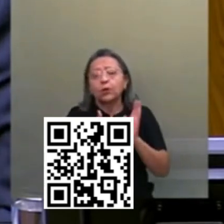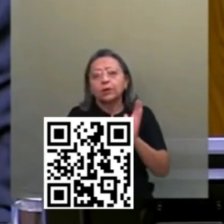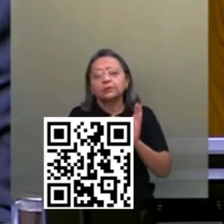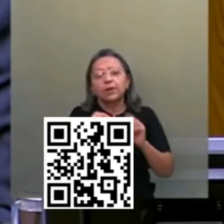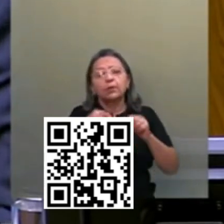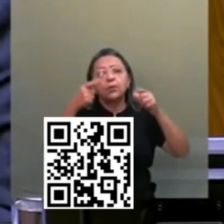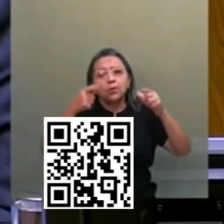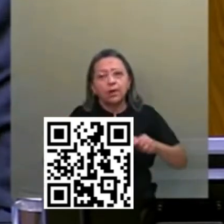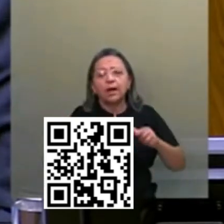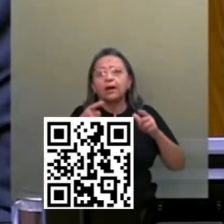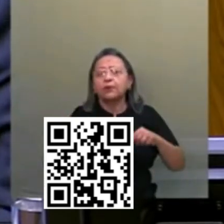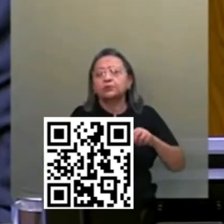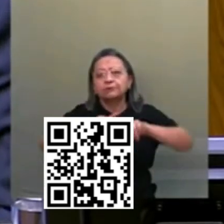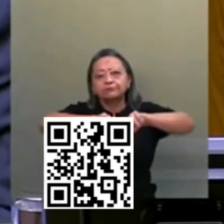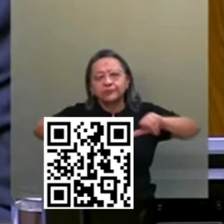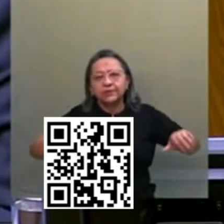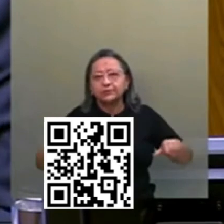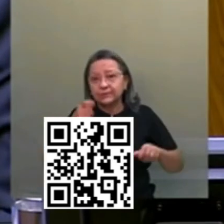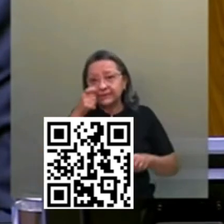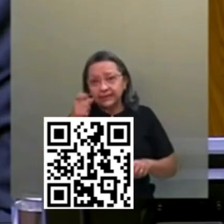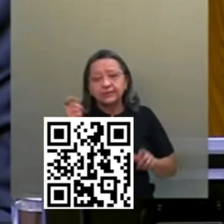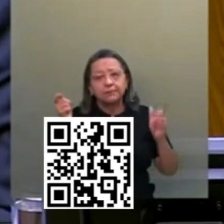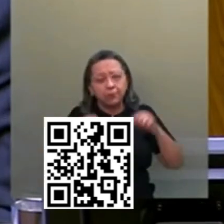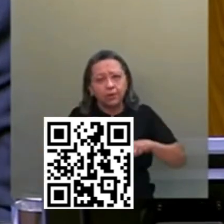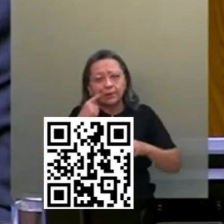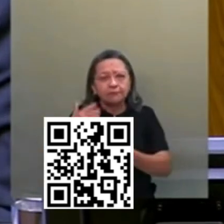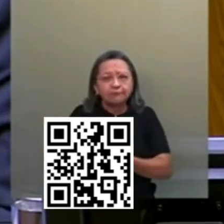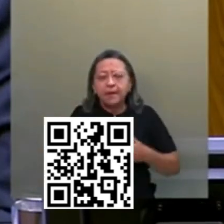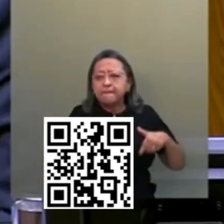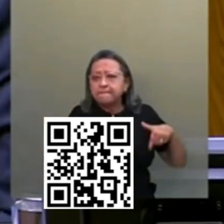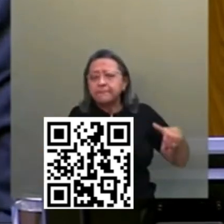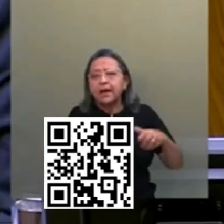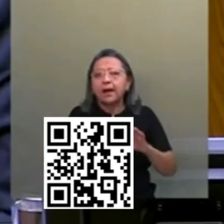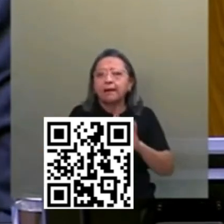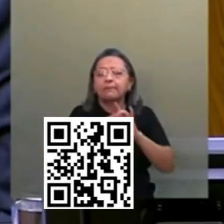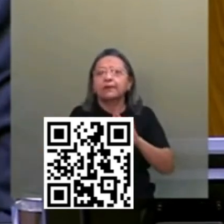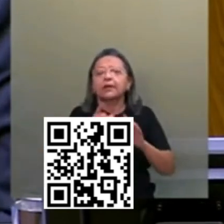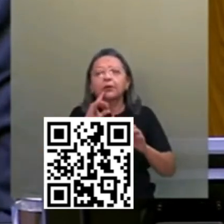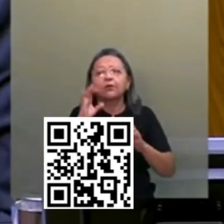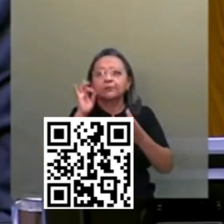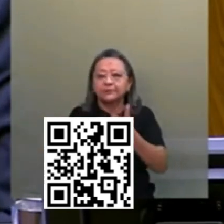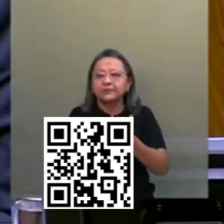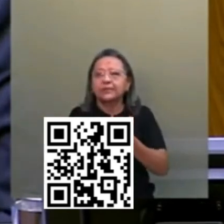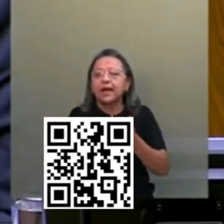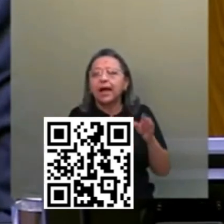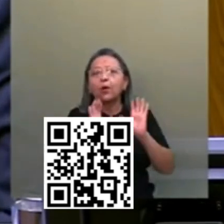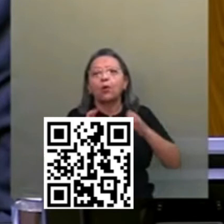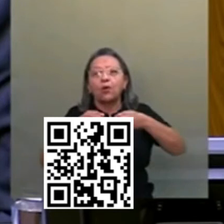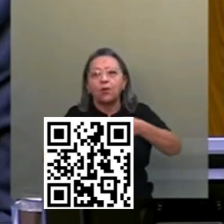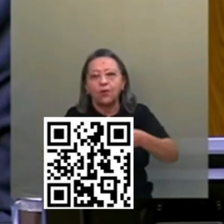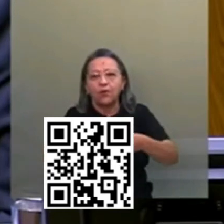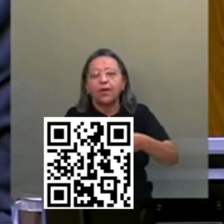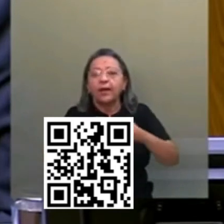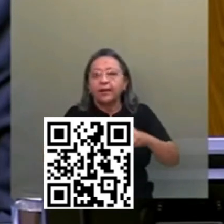excelência, o lugar onde a diversidade dos interesses pode buscar a convergência que concretiza a comunidade.